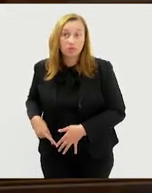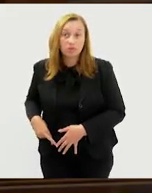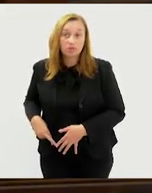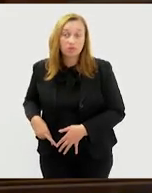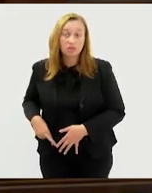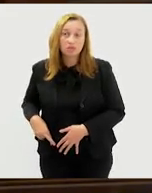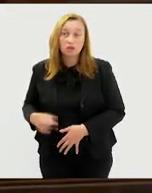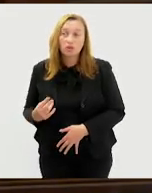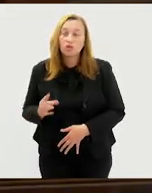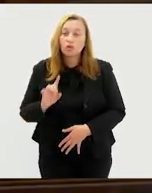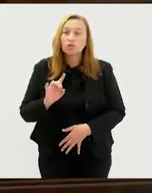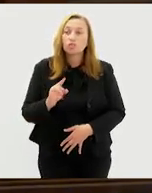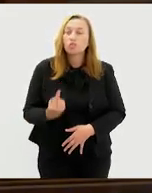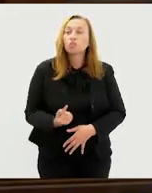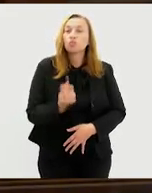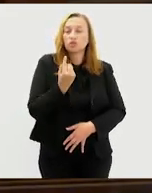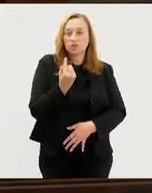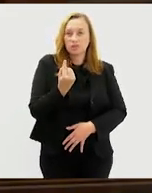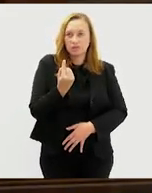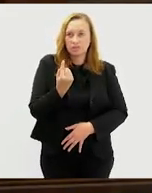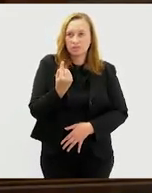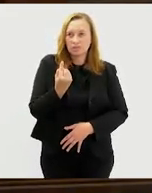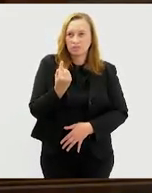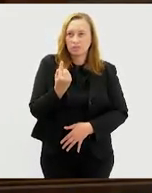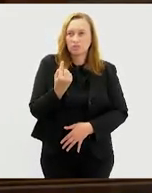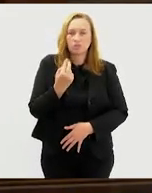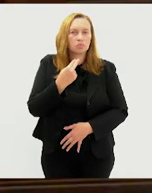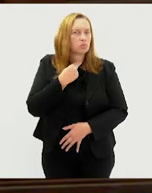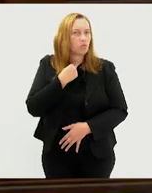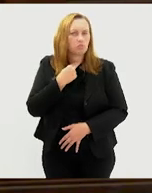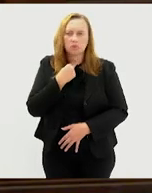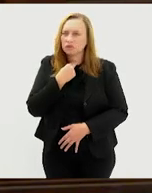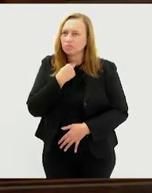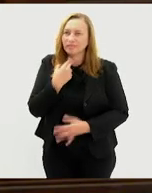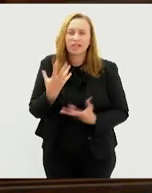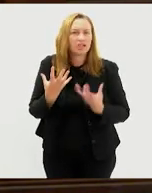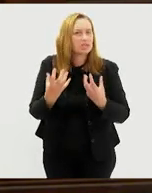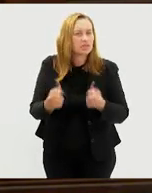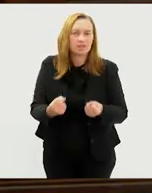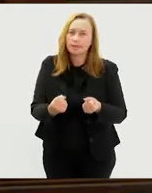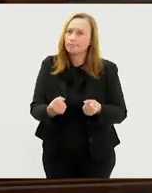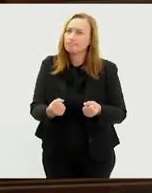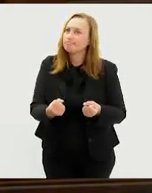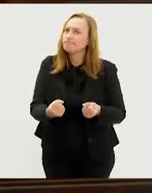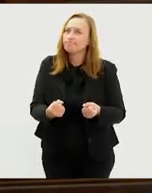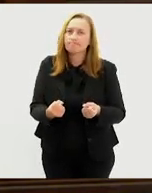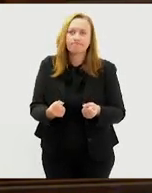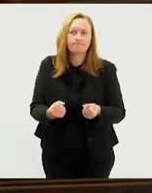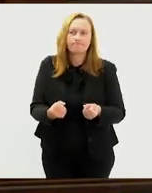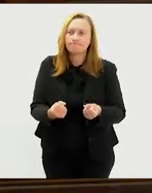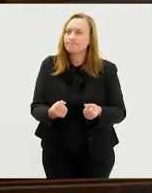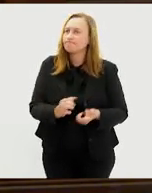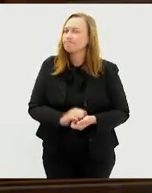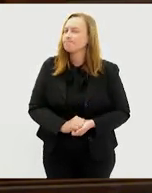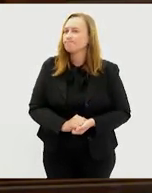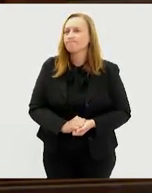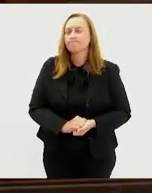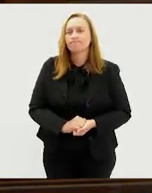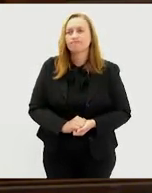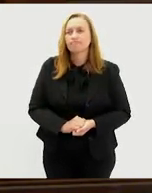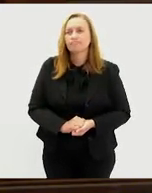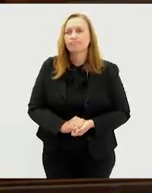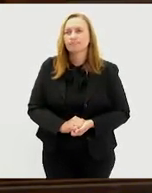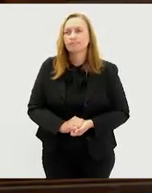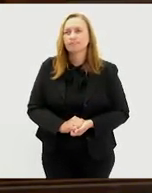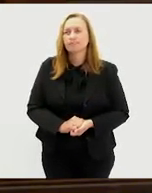unitária e nós não podemos nos conformar com isso daí a necessidade da gente